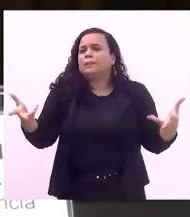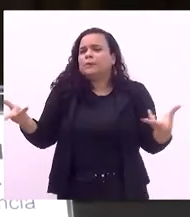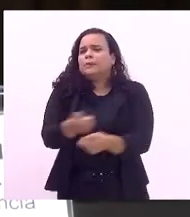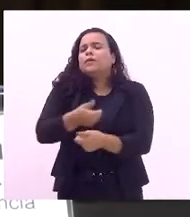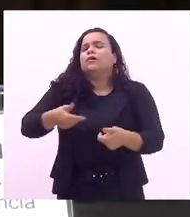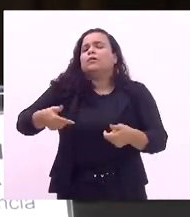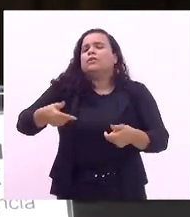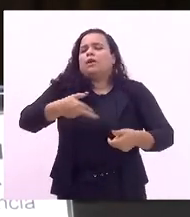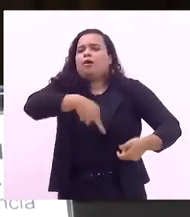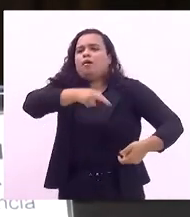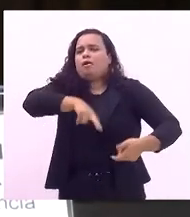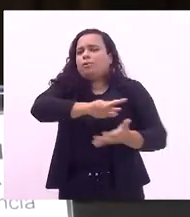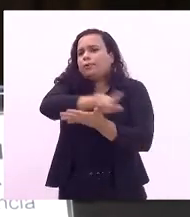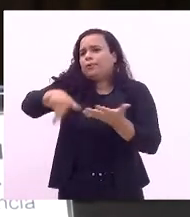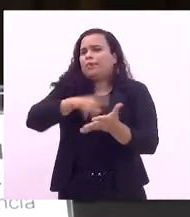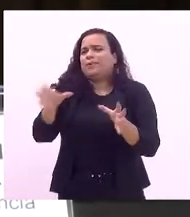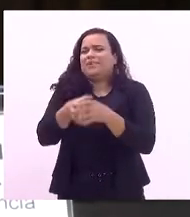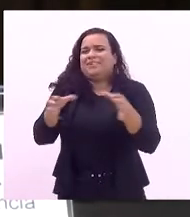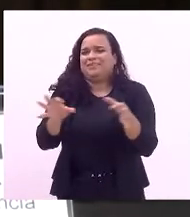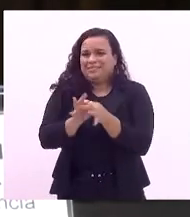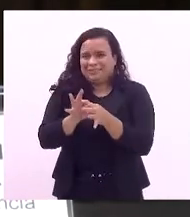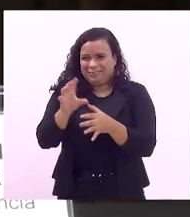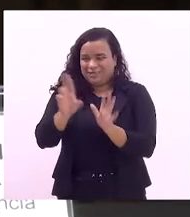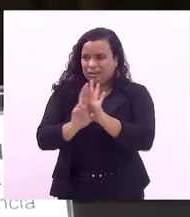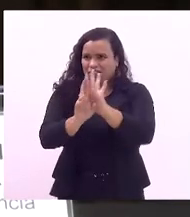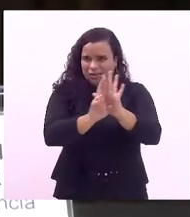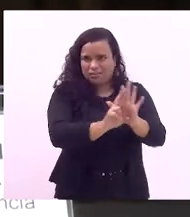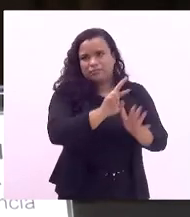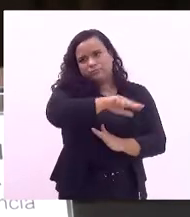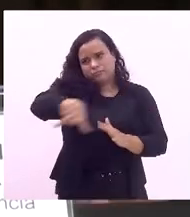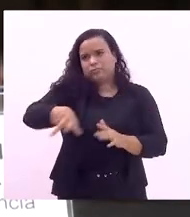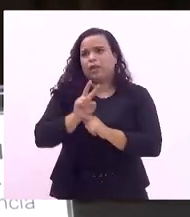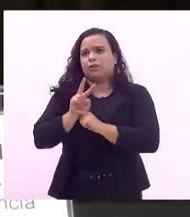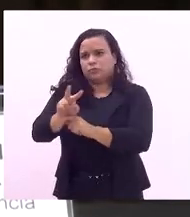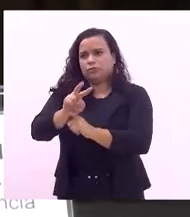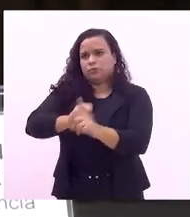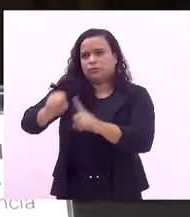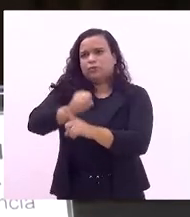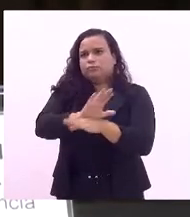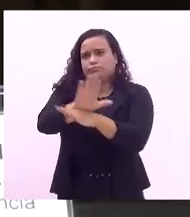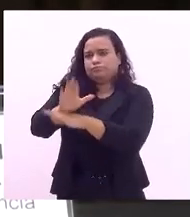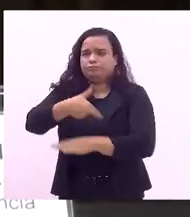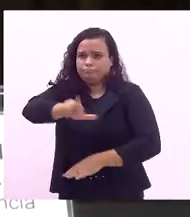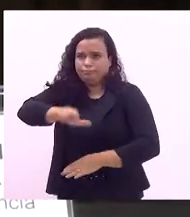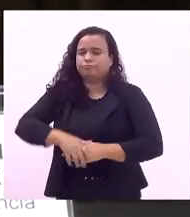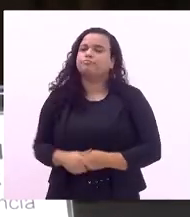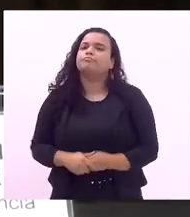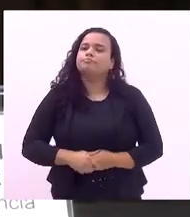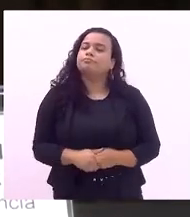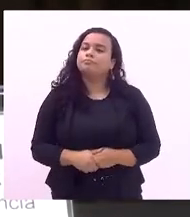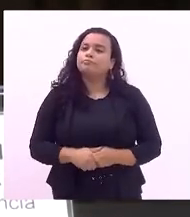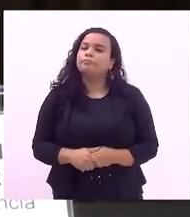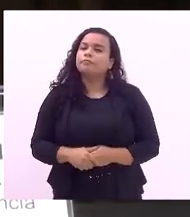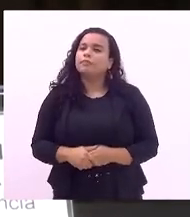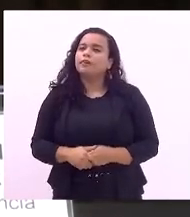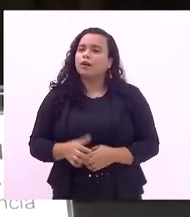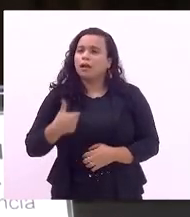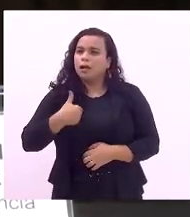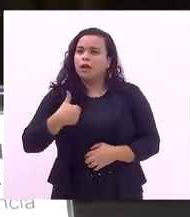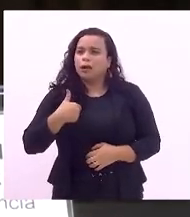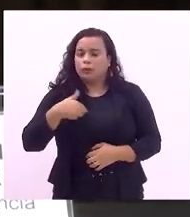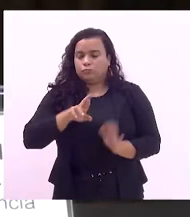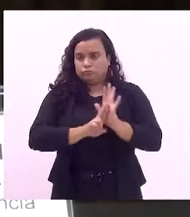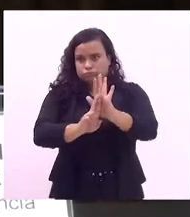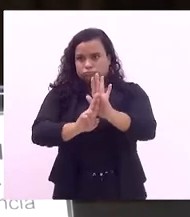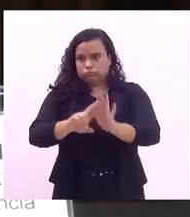inter-religiosa com os seus representantes de assistência religiosa eu represento a Polícia